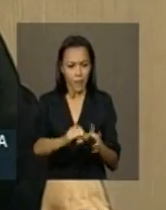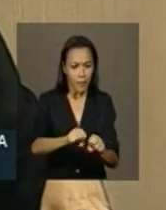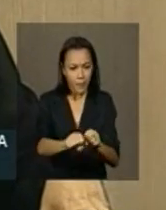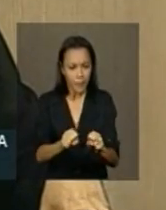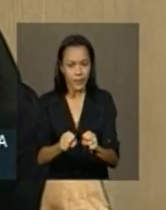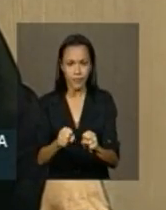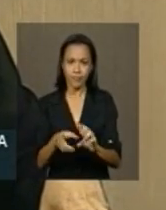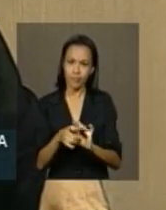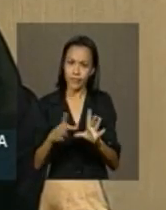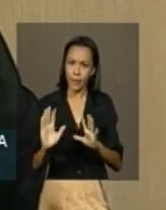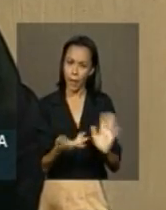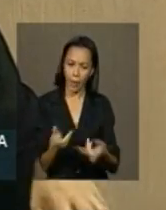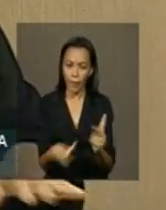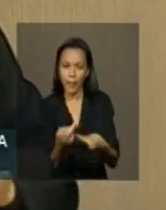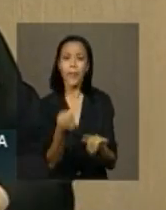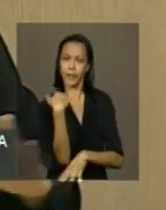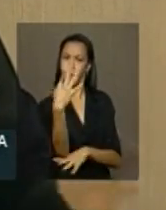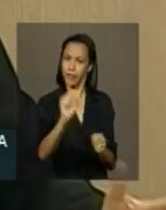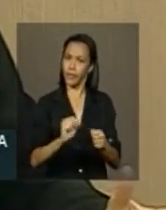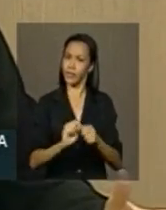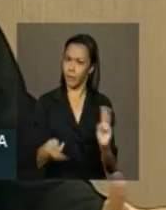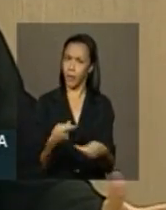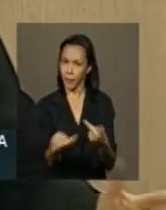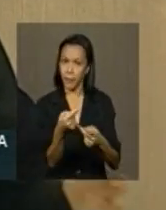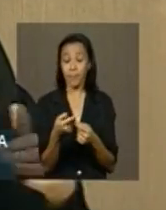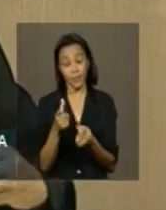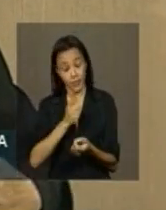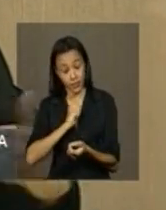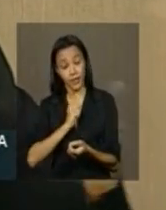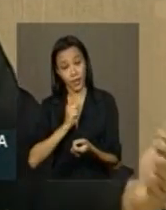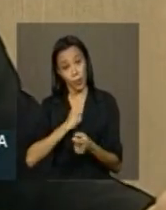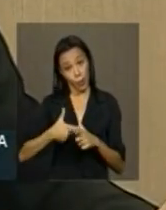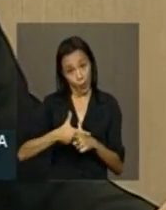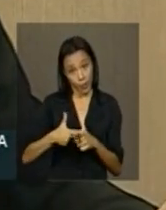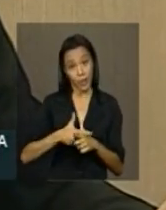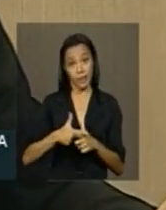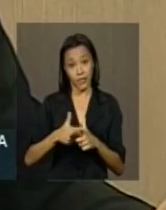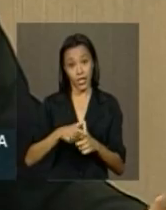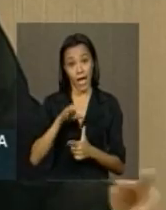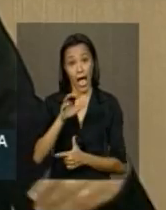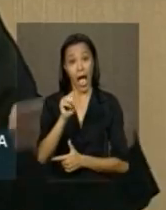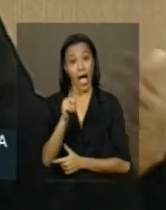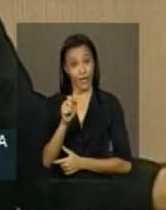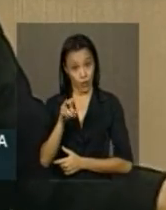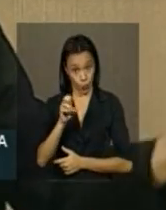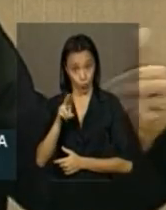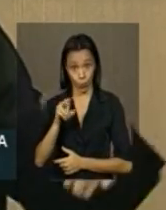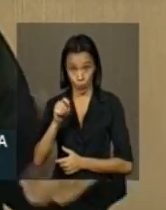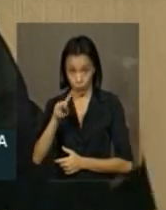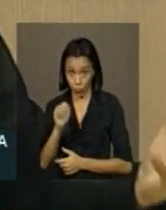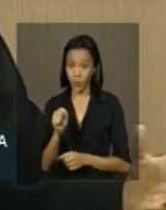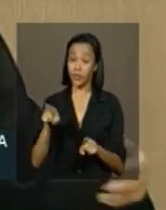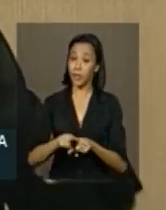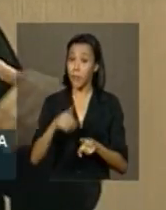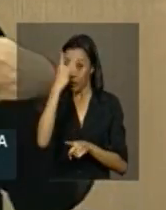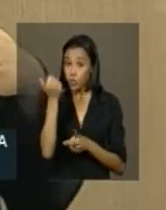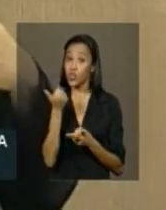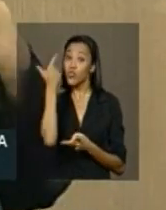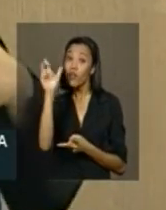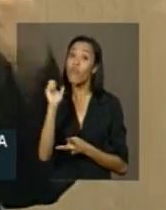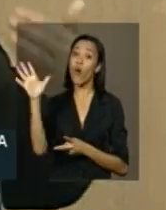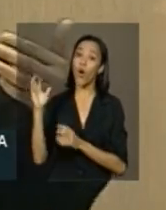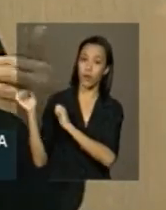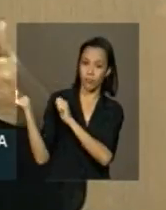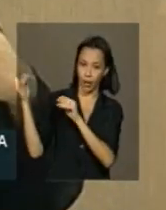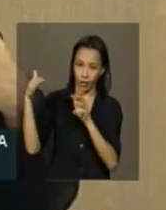desmatadas ilegalmente Então você tem um problema de fronteira agrícola tem um problema de gente que vende de fora e arrenda terras e não cumpre a lei e